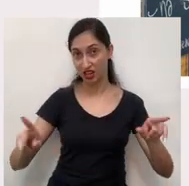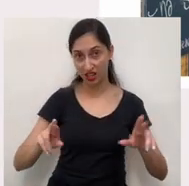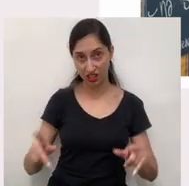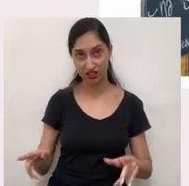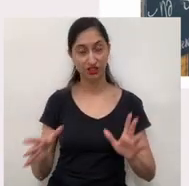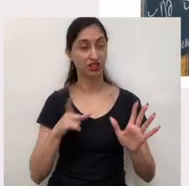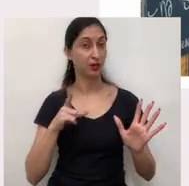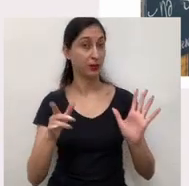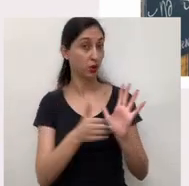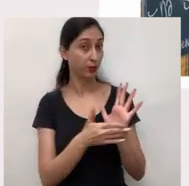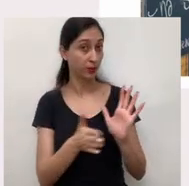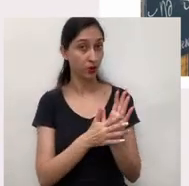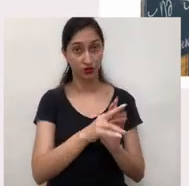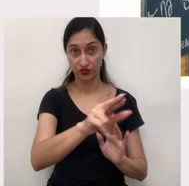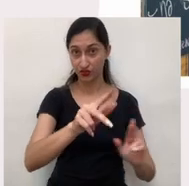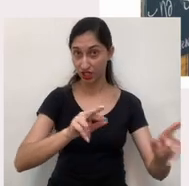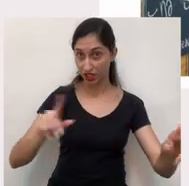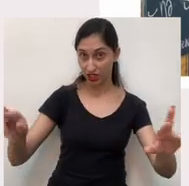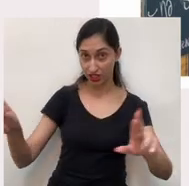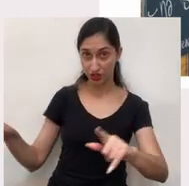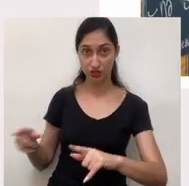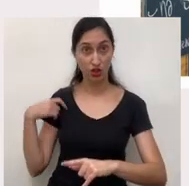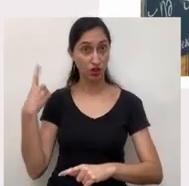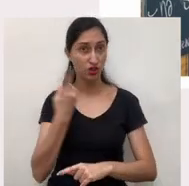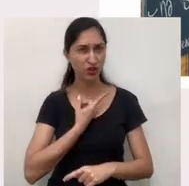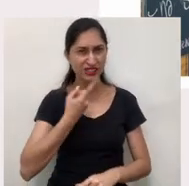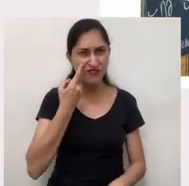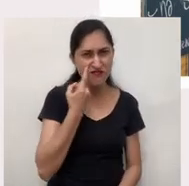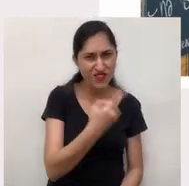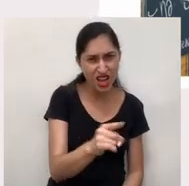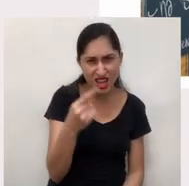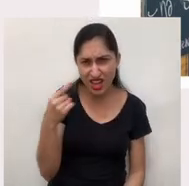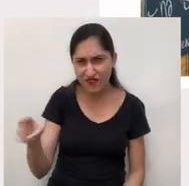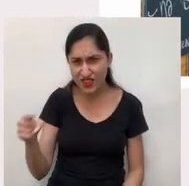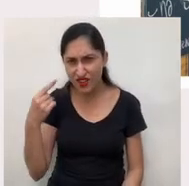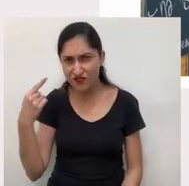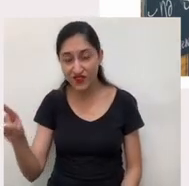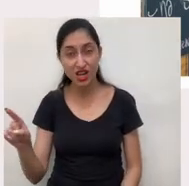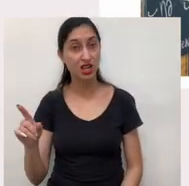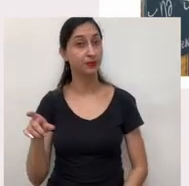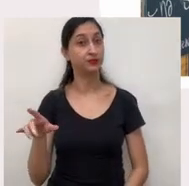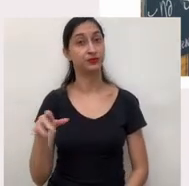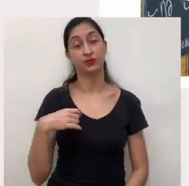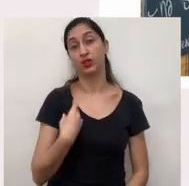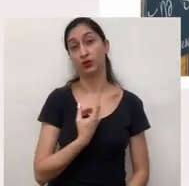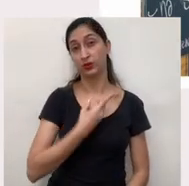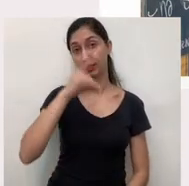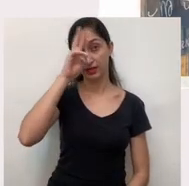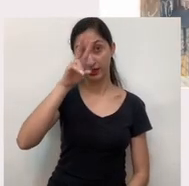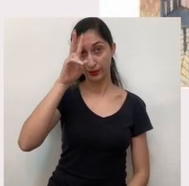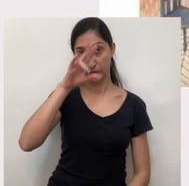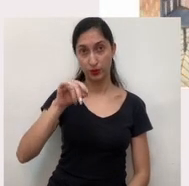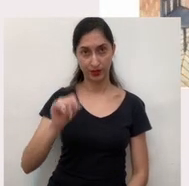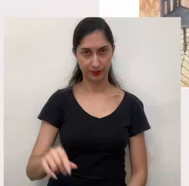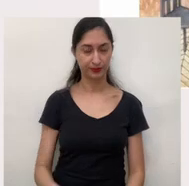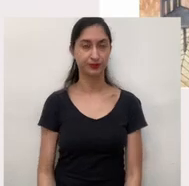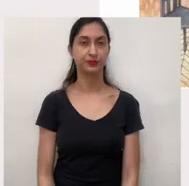essas imagens para poder nos lembrar, assim, né, de que pode passar,